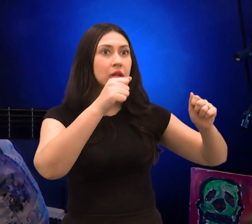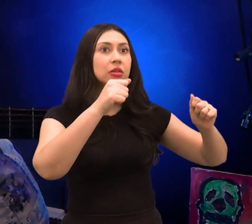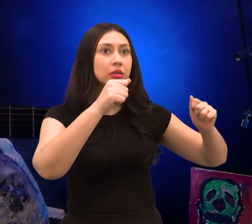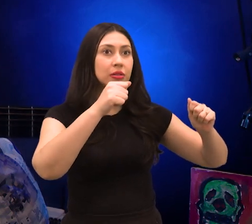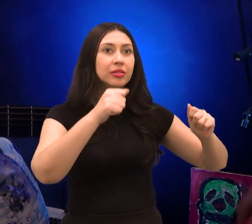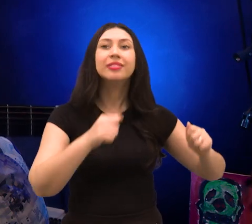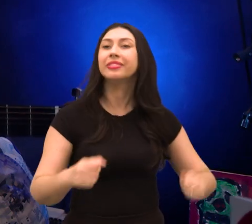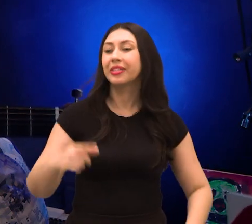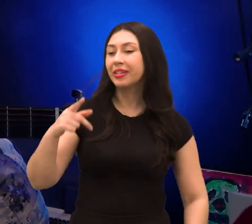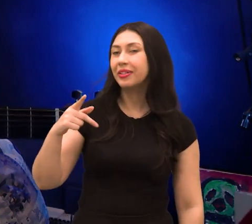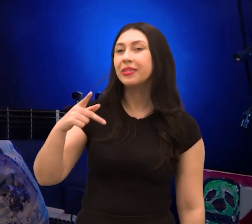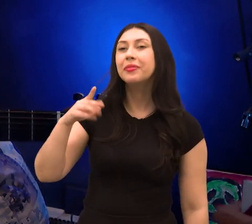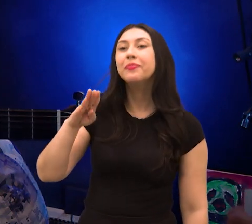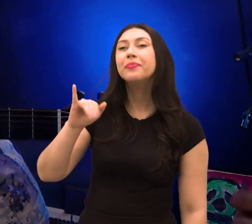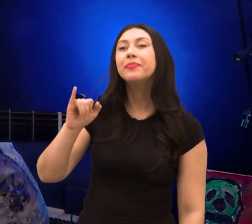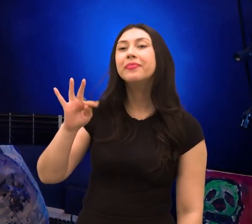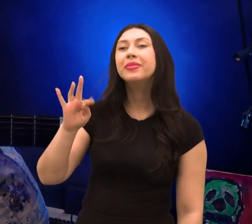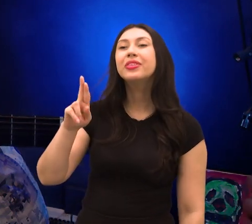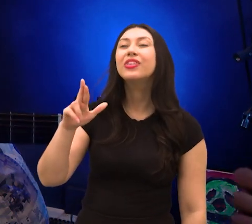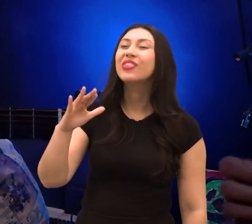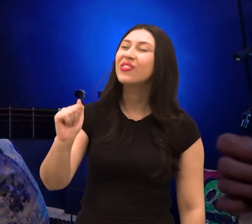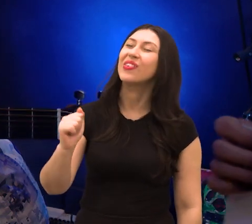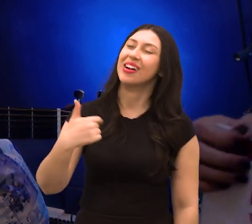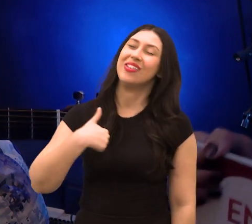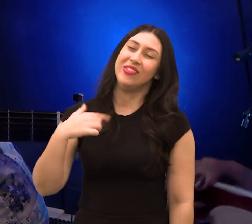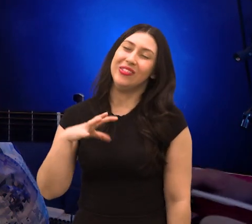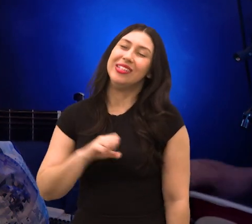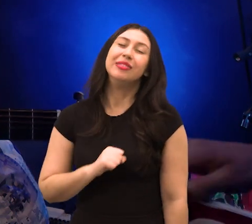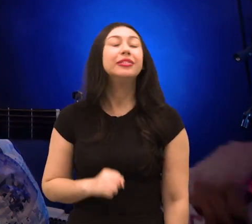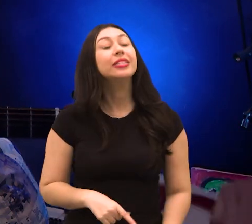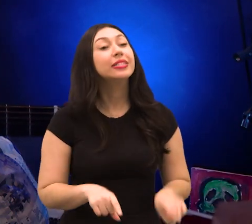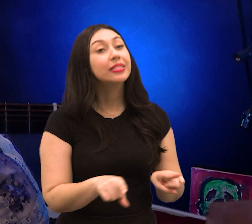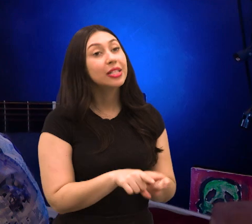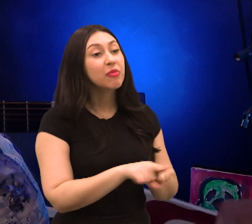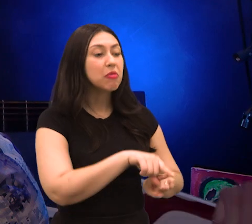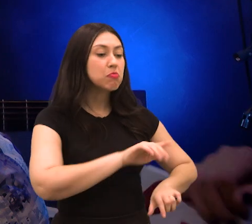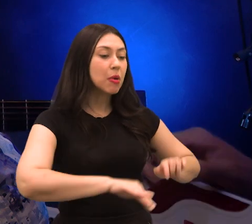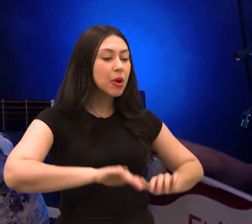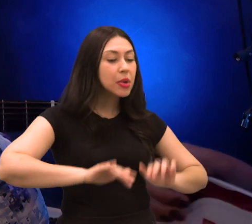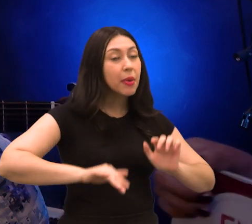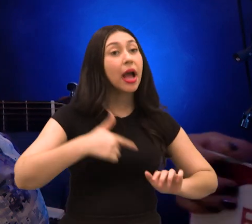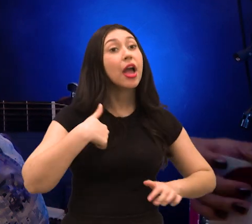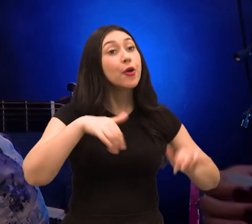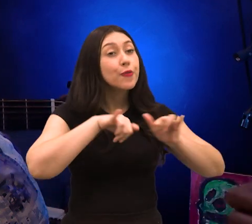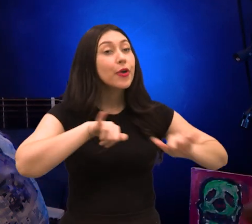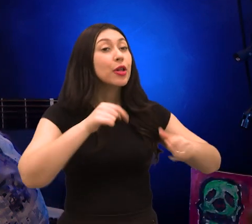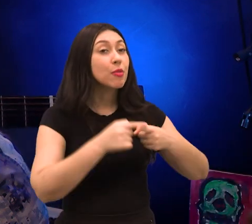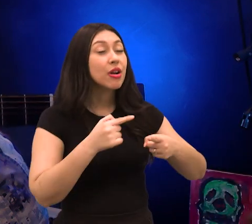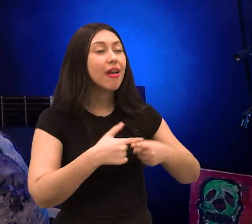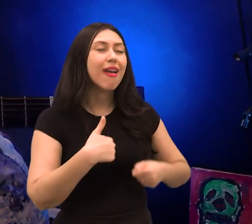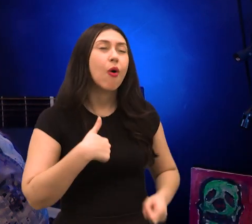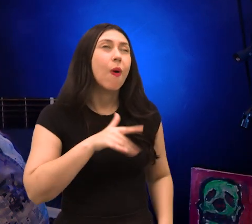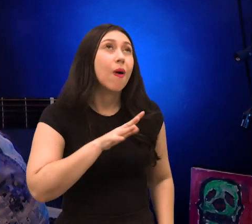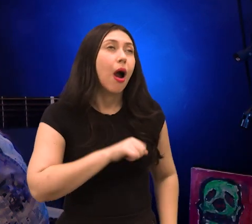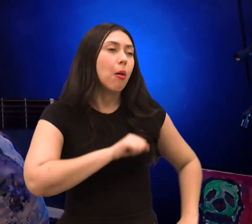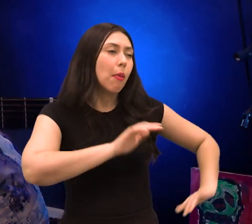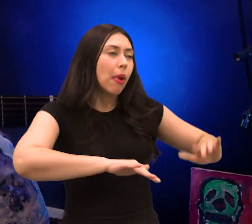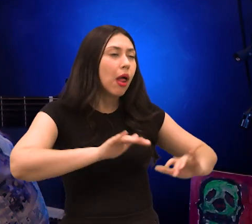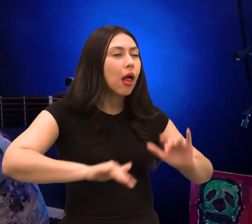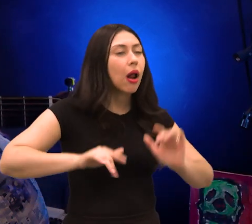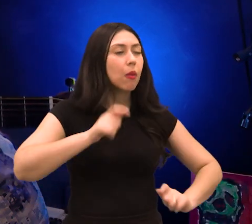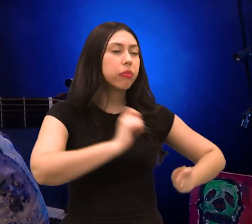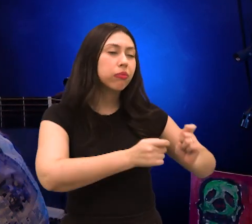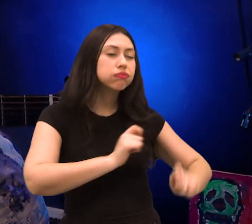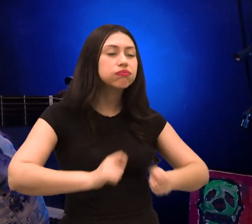incrível. Bituquinha. Nossa, Bituca. Bituca é maravilhoso. Eu amo. E ele também foi percussionista, eu falo dele assim, porque tem uma paixão pelo